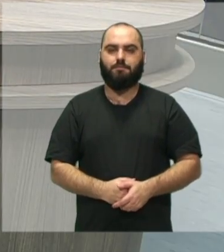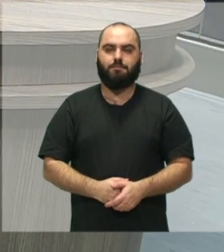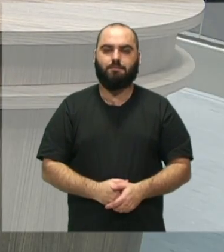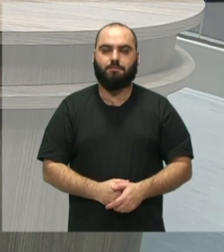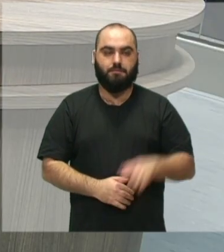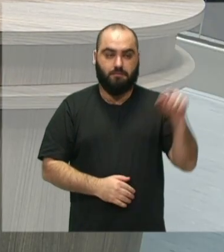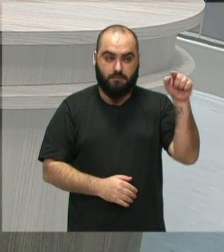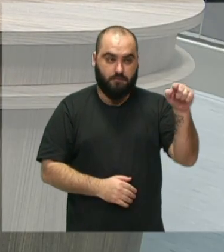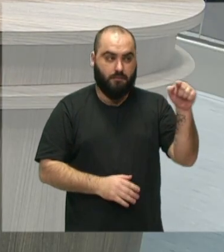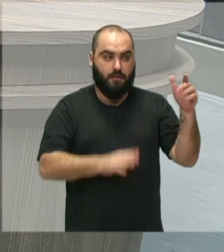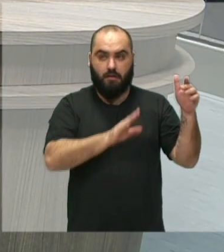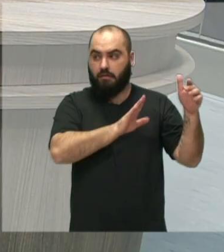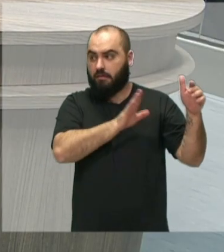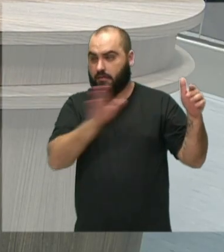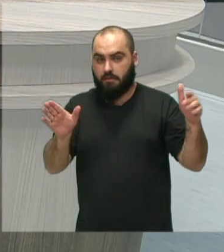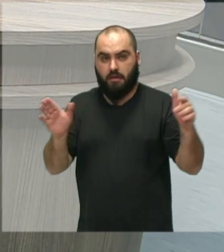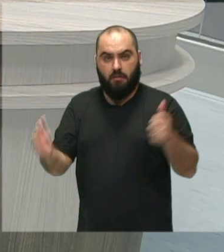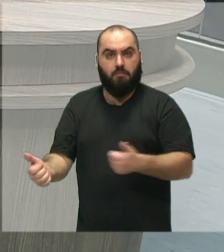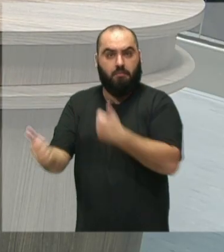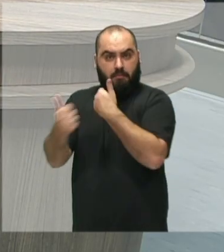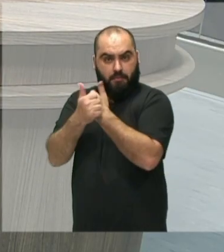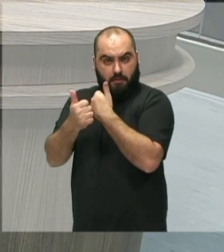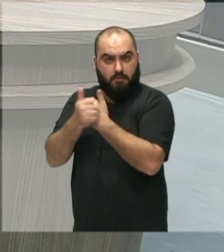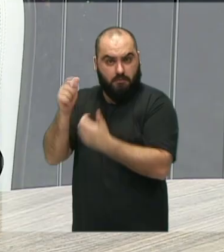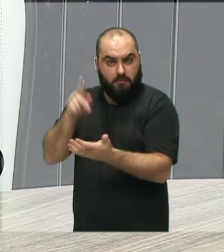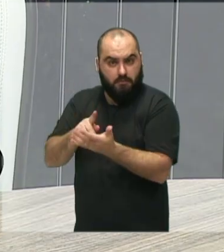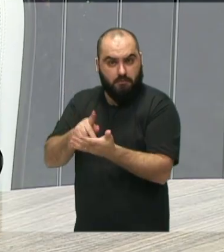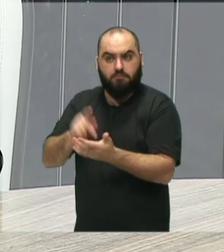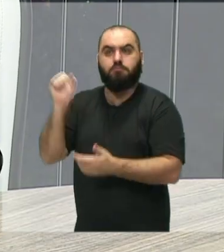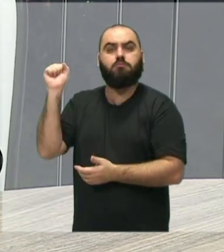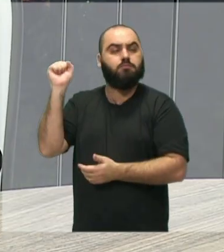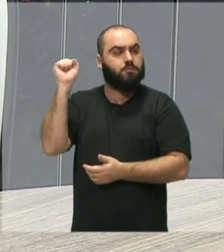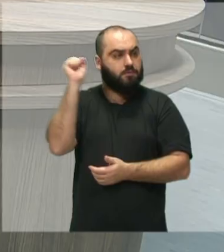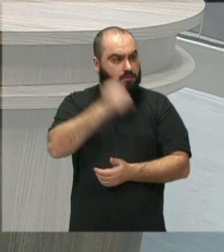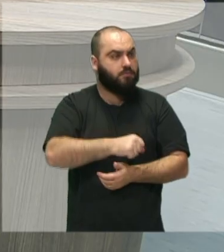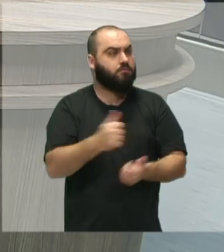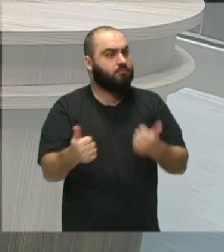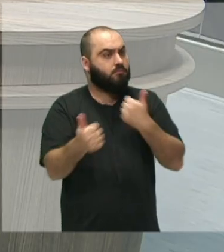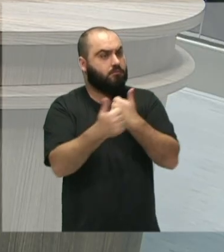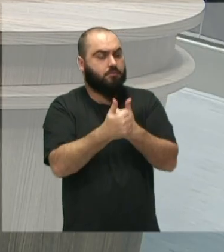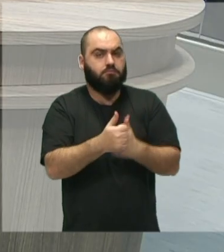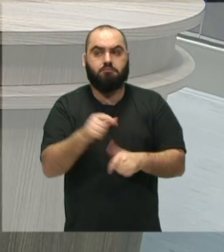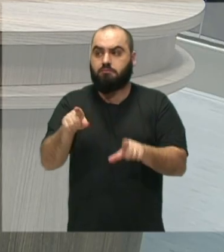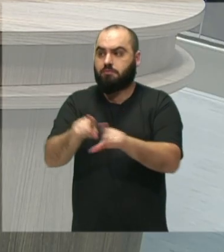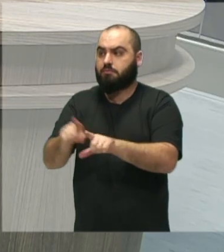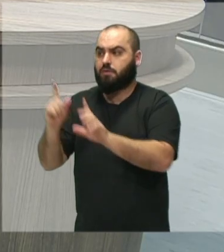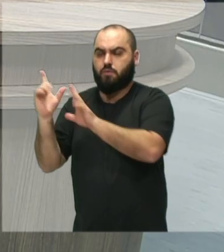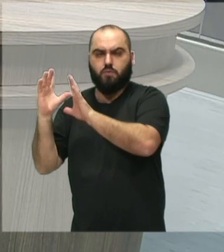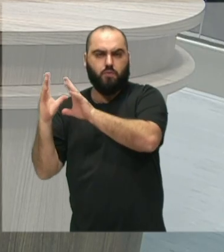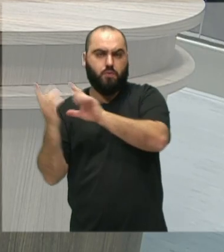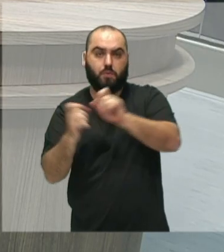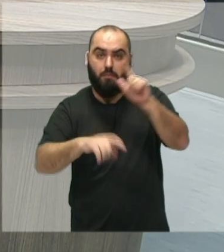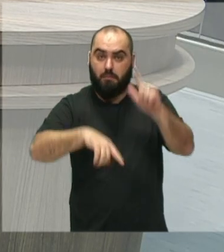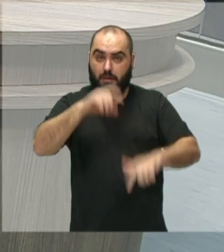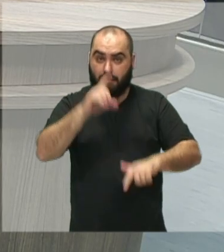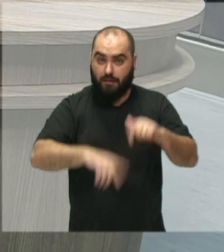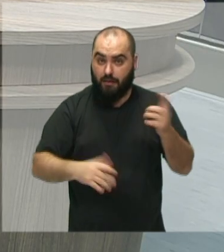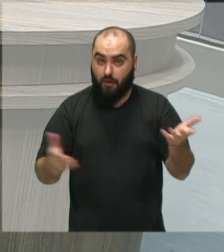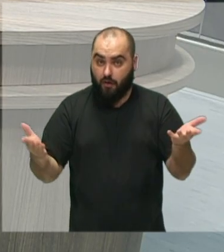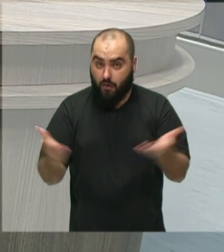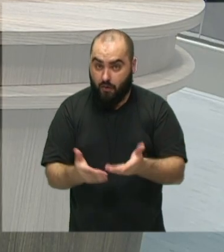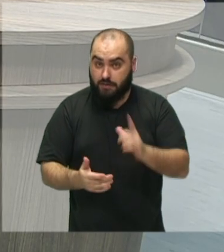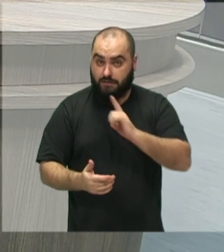até o Sambaqui é bem próximo, né? Próximo, aham. E até para transporte de todo aquele material que hoje se